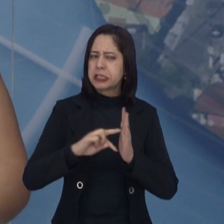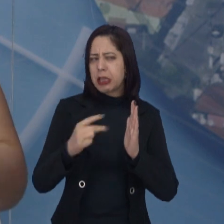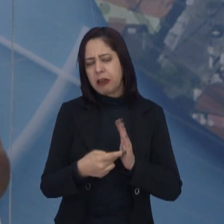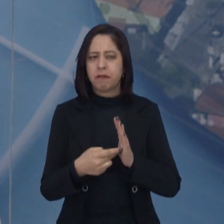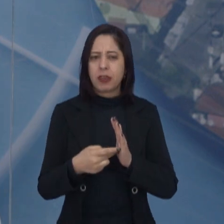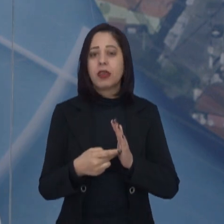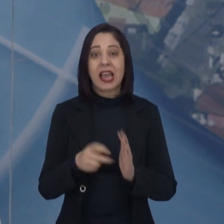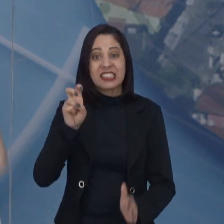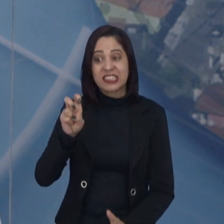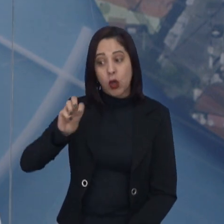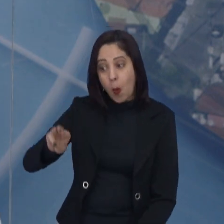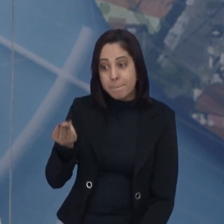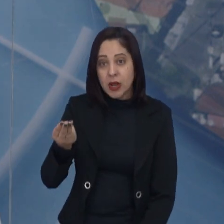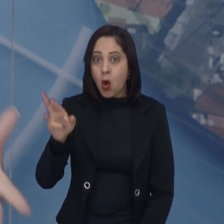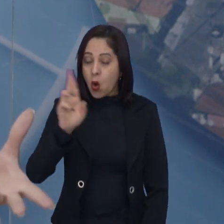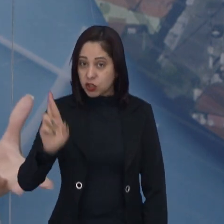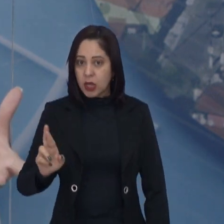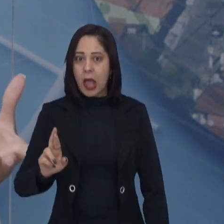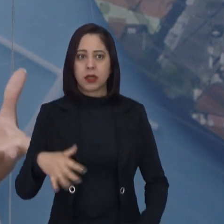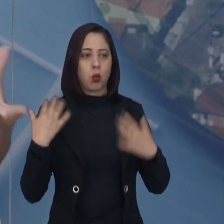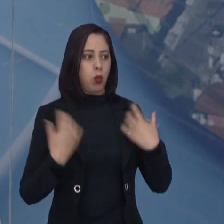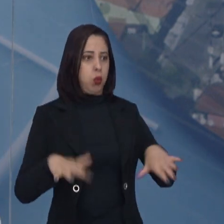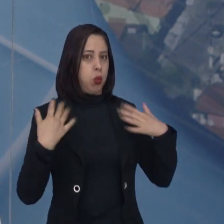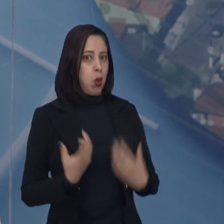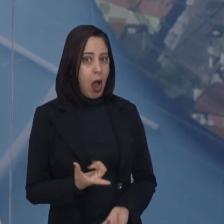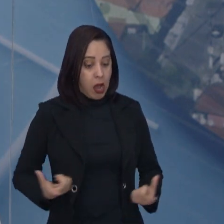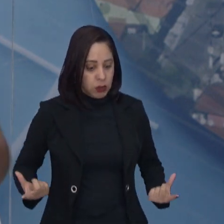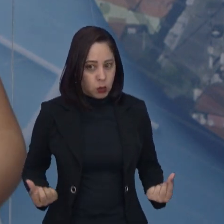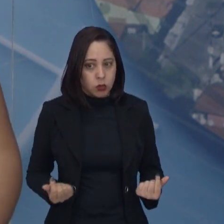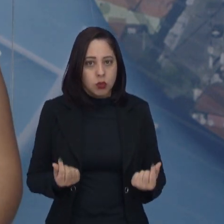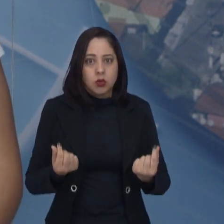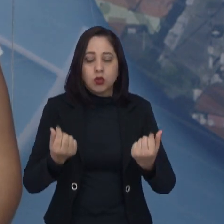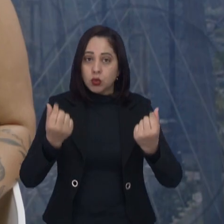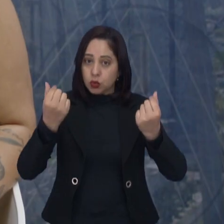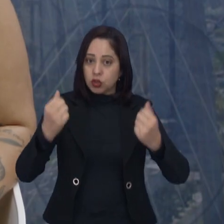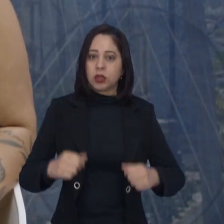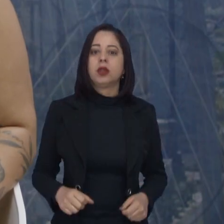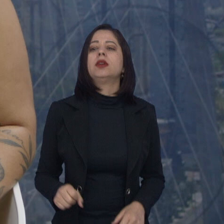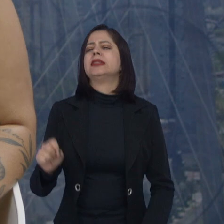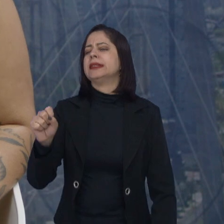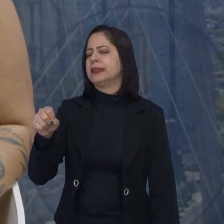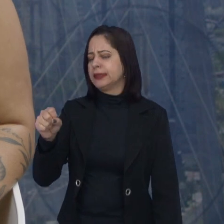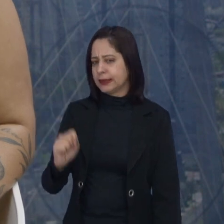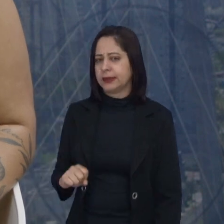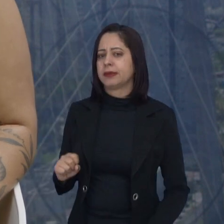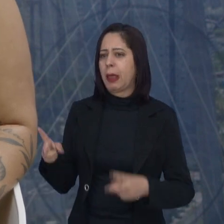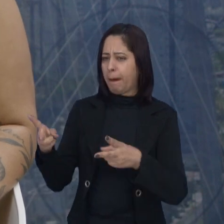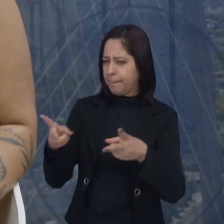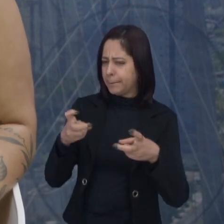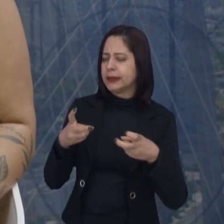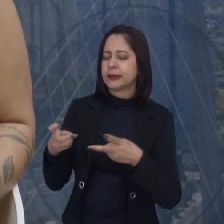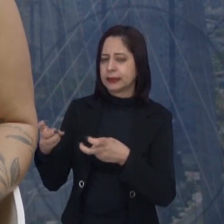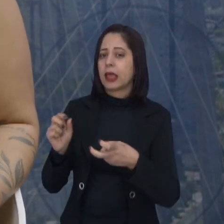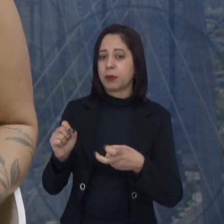de 5 milhões de reais. É muita grana, né? Um mercado que está bastante aquecido. Muito, assim, a gente vê muitas pessoas falando